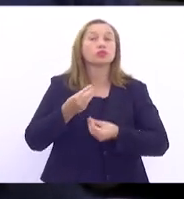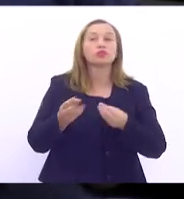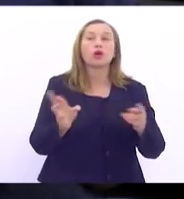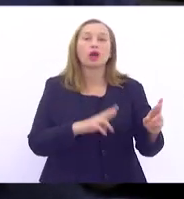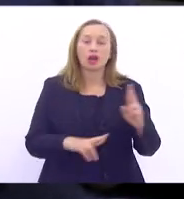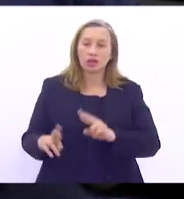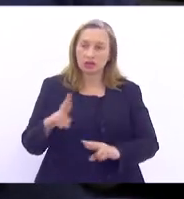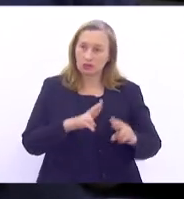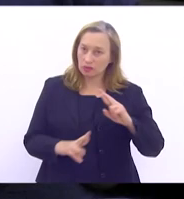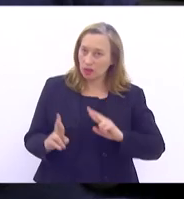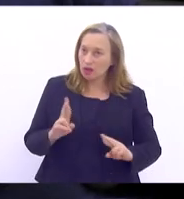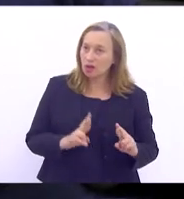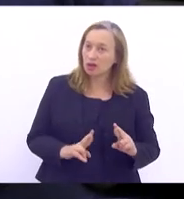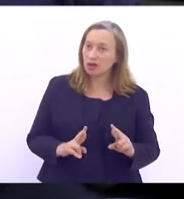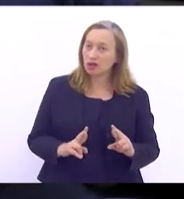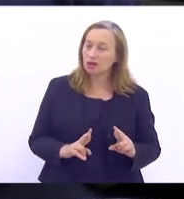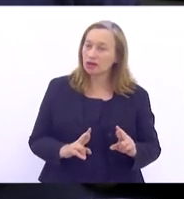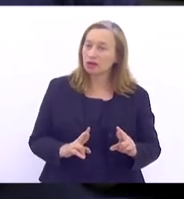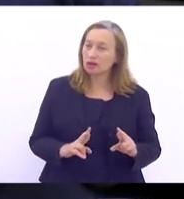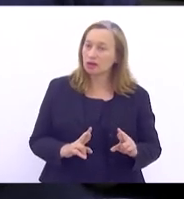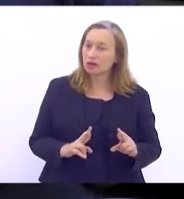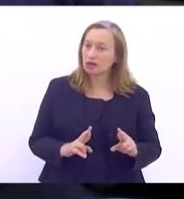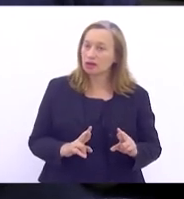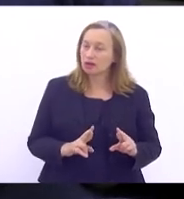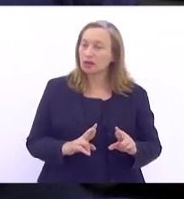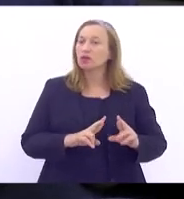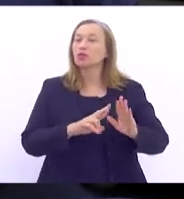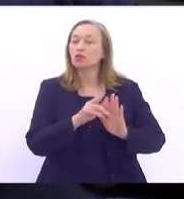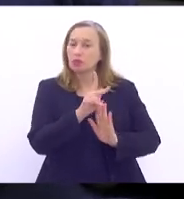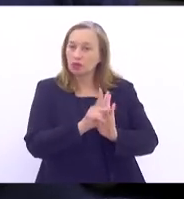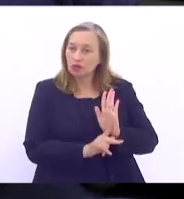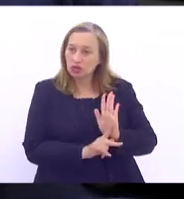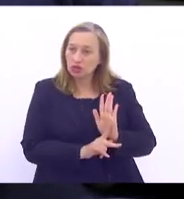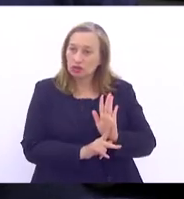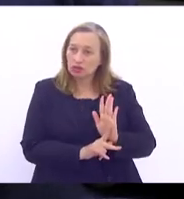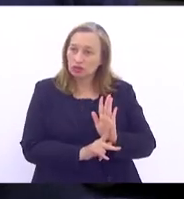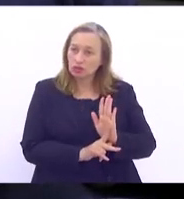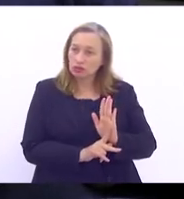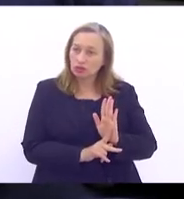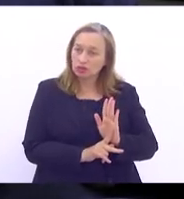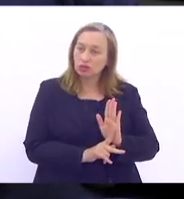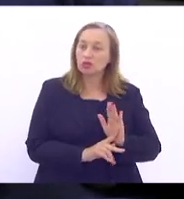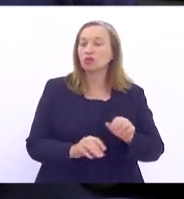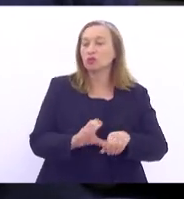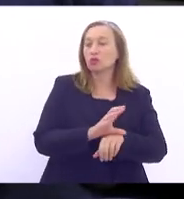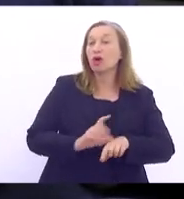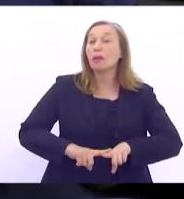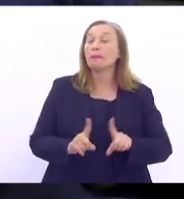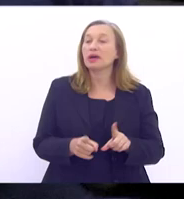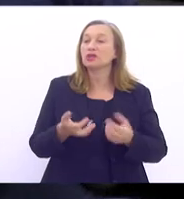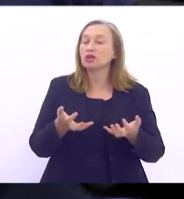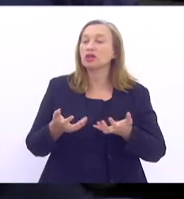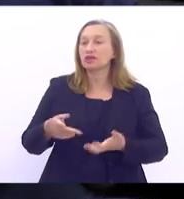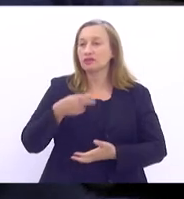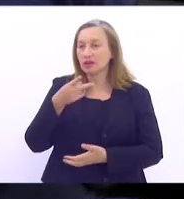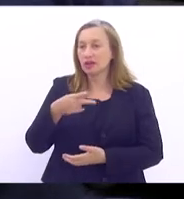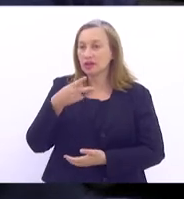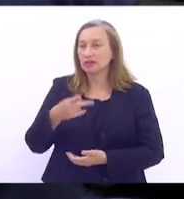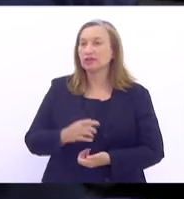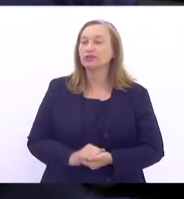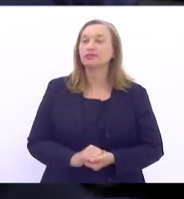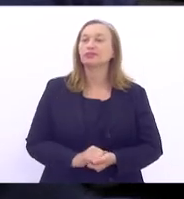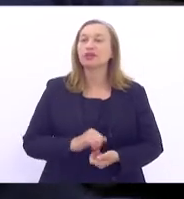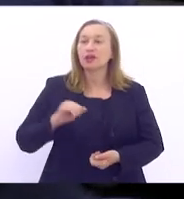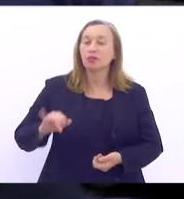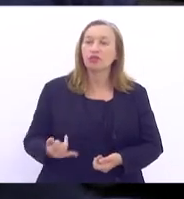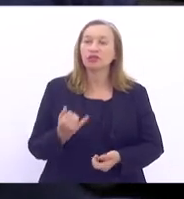relacionar o mérito, né, com a efetividade do projeto para sanar uma eventual inconstitucionalidade. Mas só queria destacar, né,